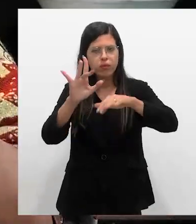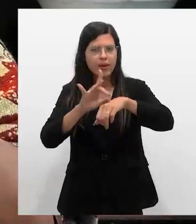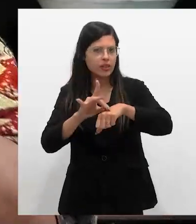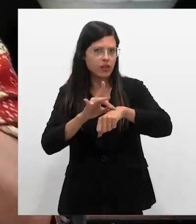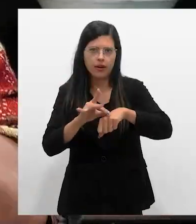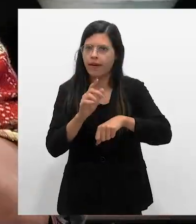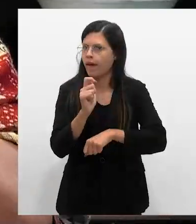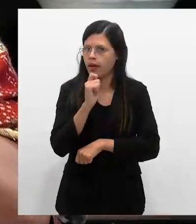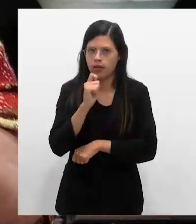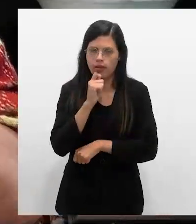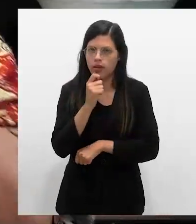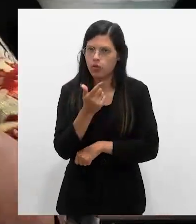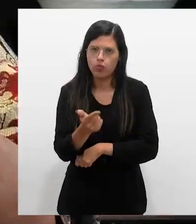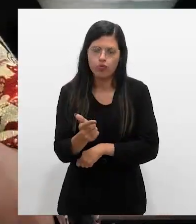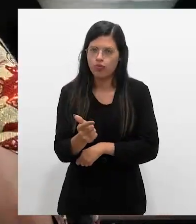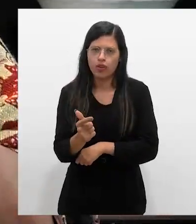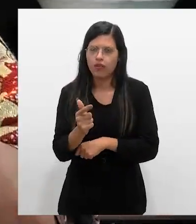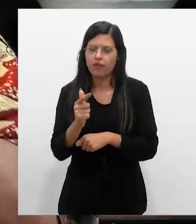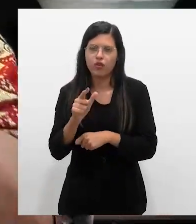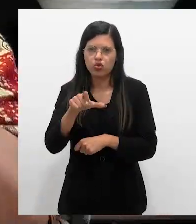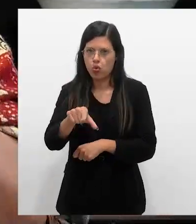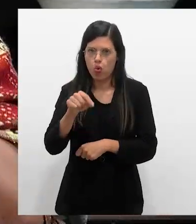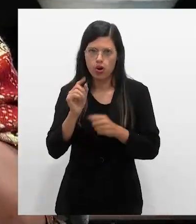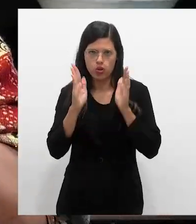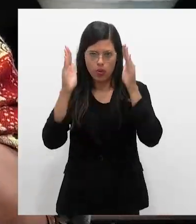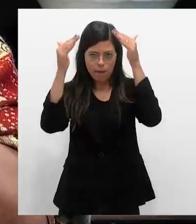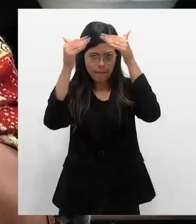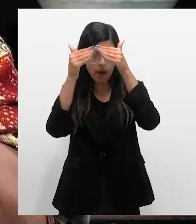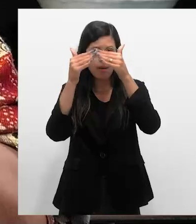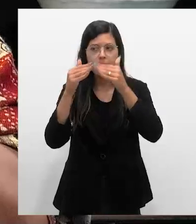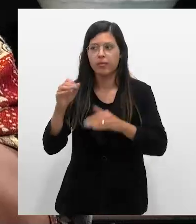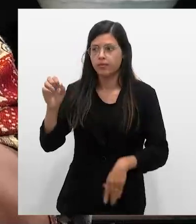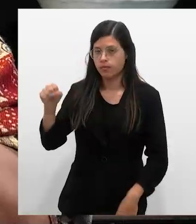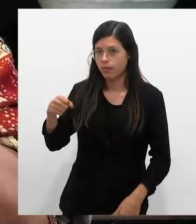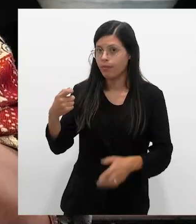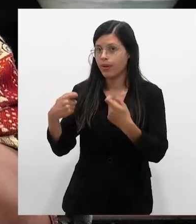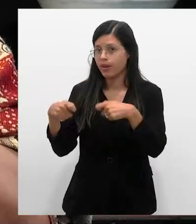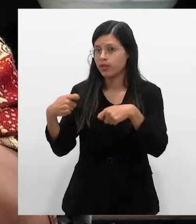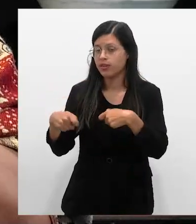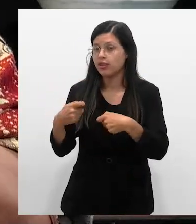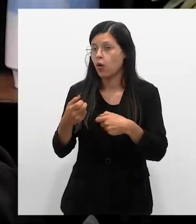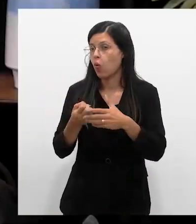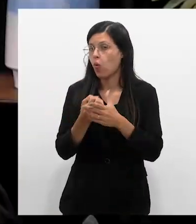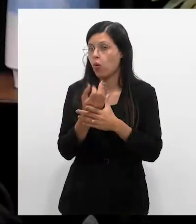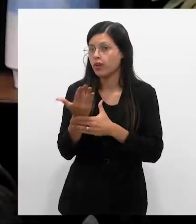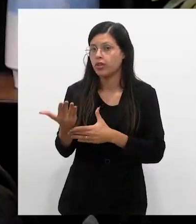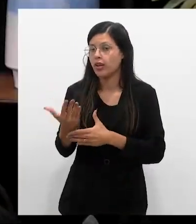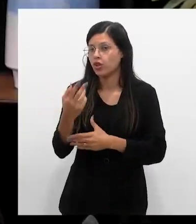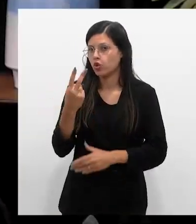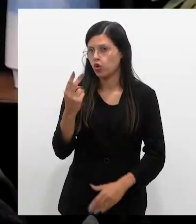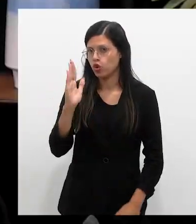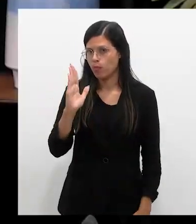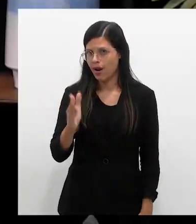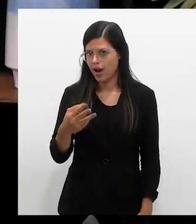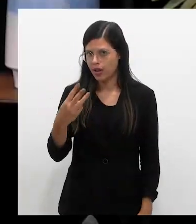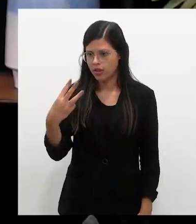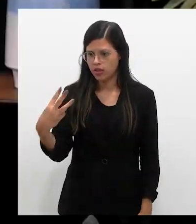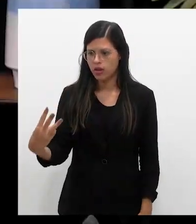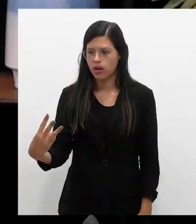Saiu a fumaça preta, ou seja, não foi eleito. A eleição, para ocorrer, o eleito precisa alcançar um quórum